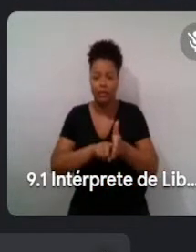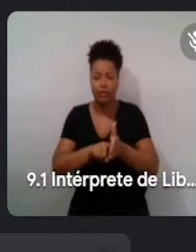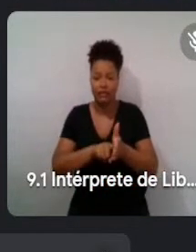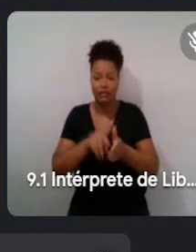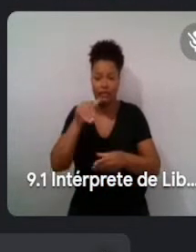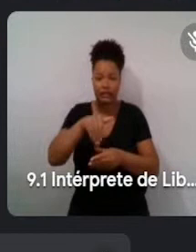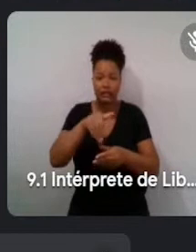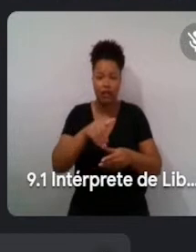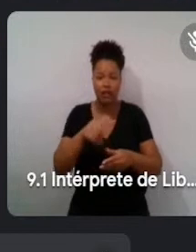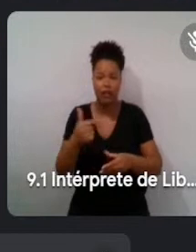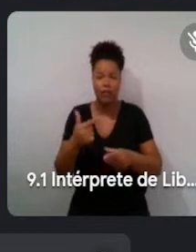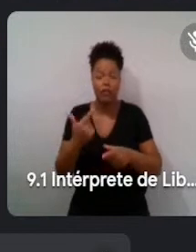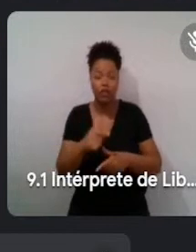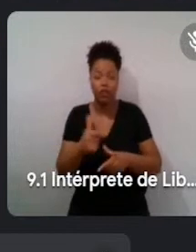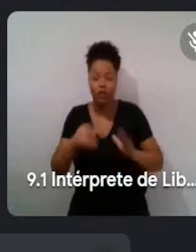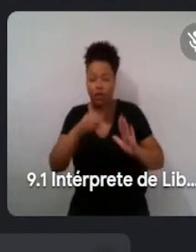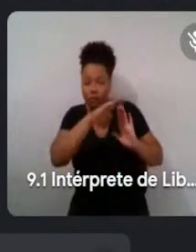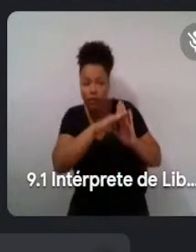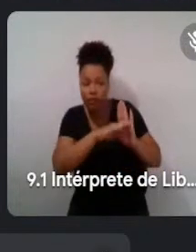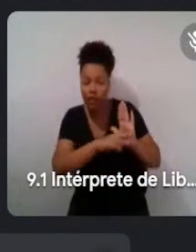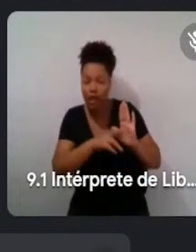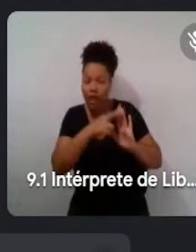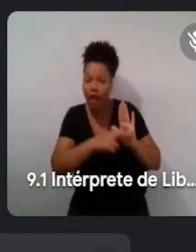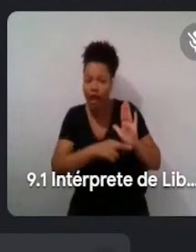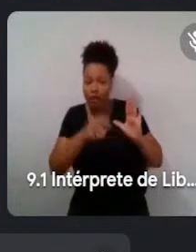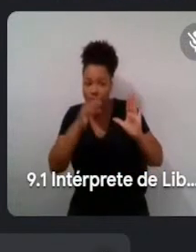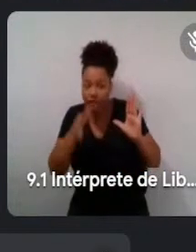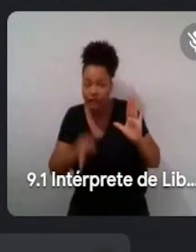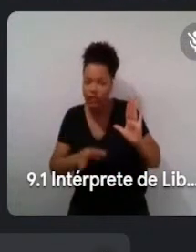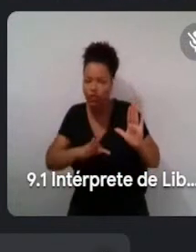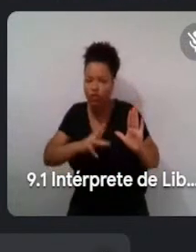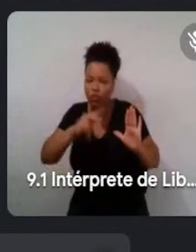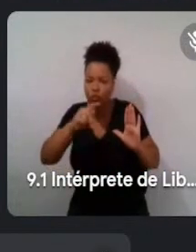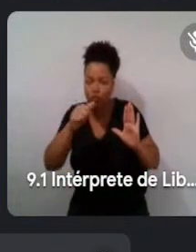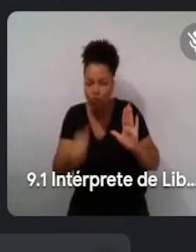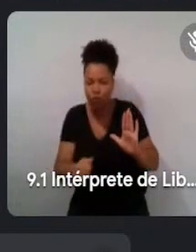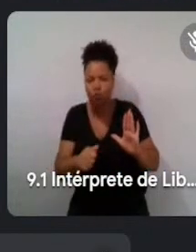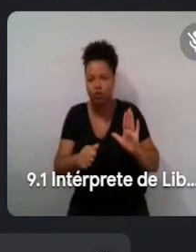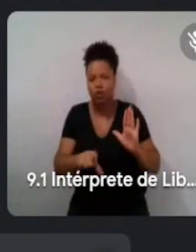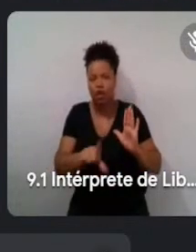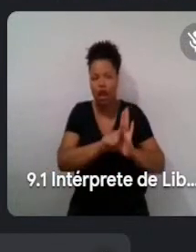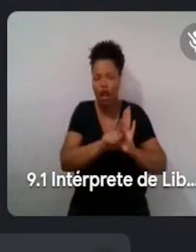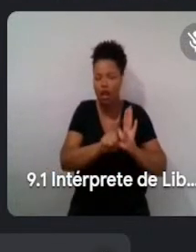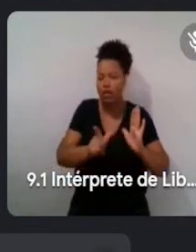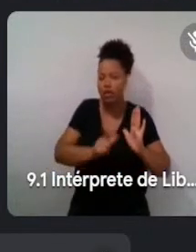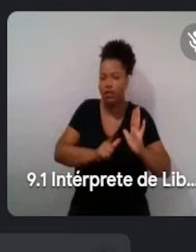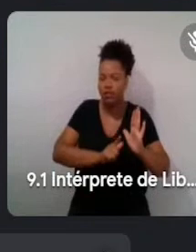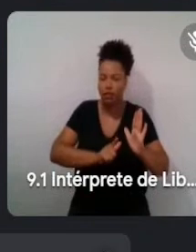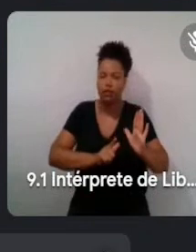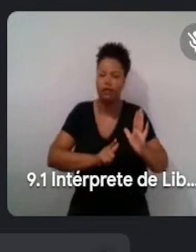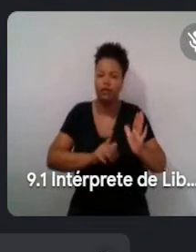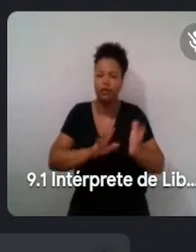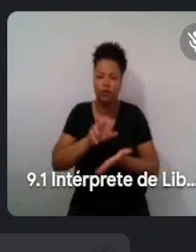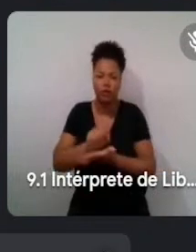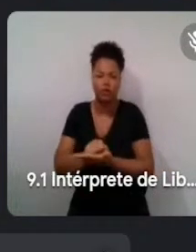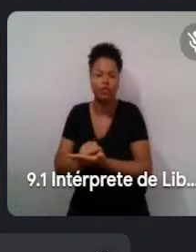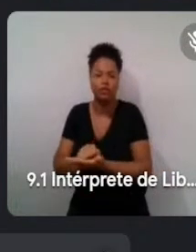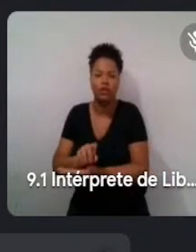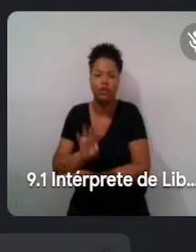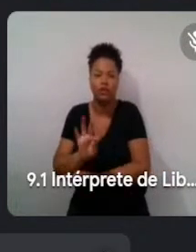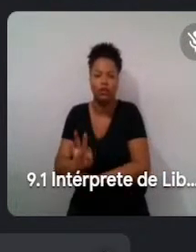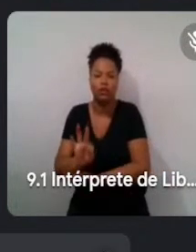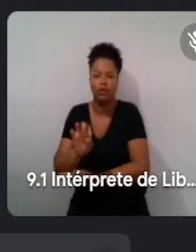os requisitos exigidos pela legislação, em particular, embora com o registro no TSE, não